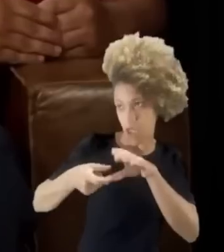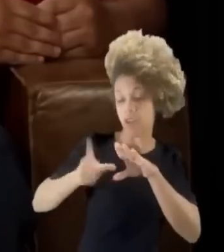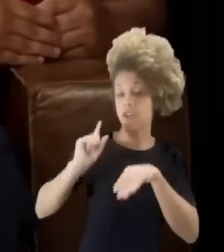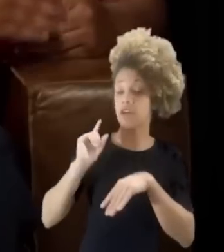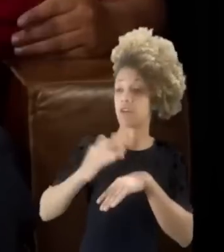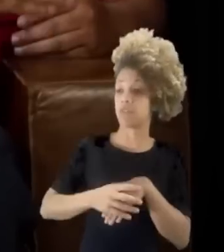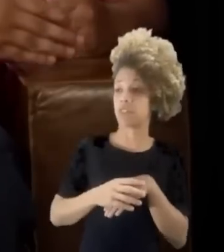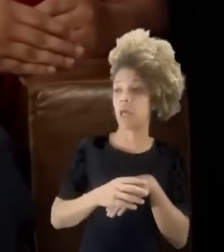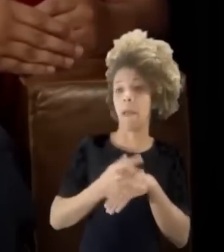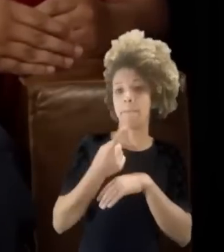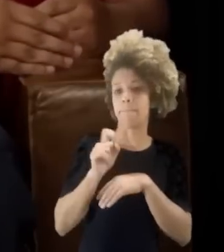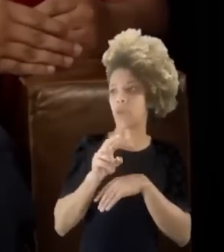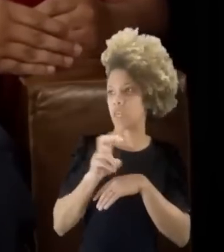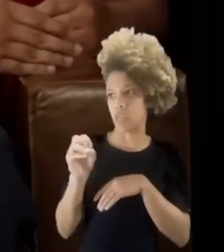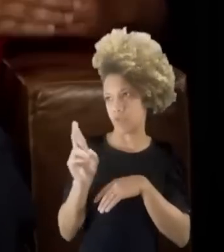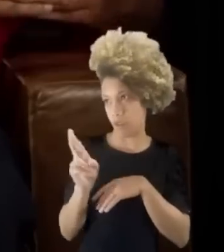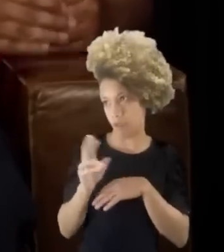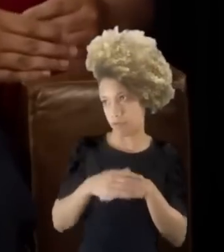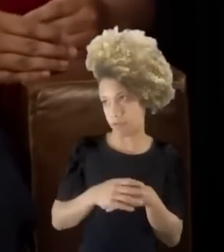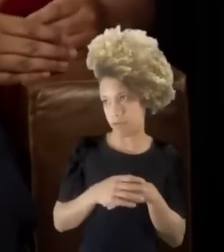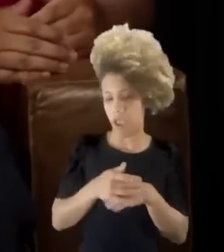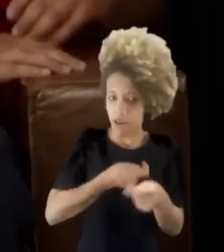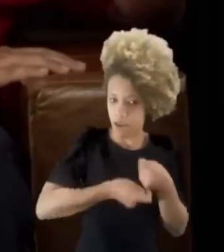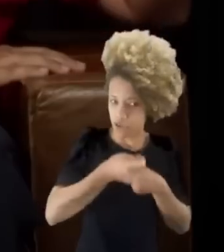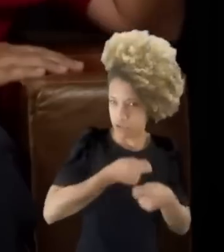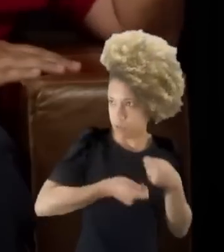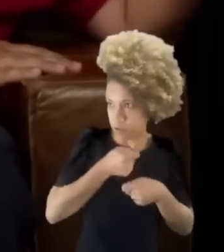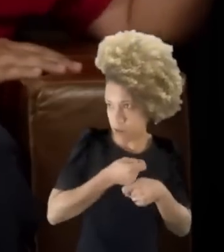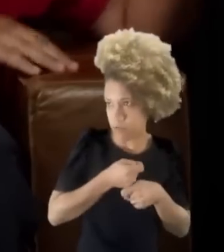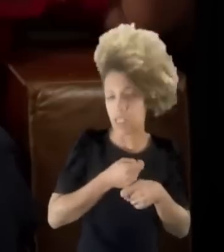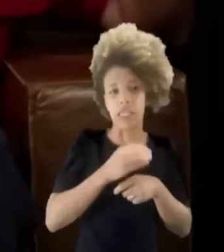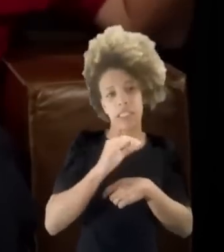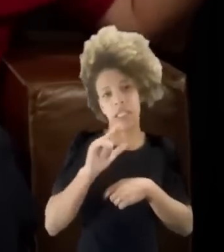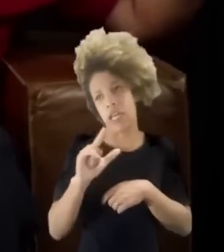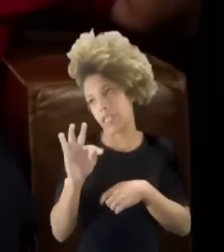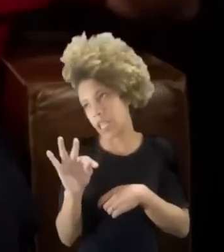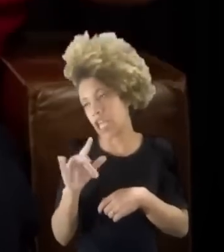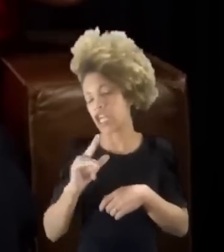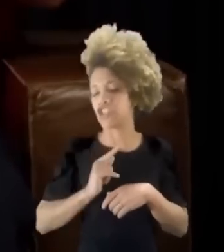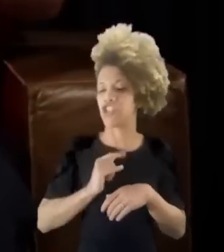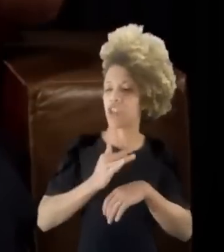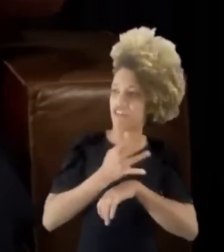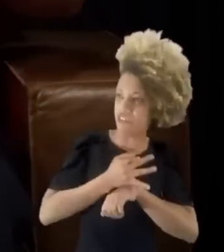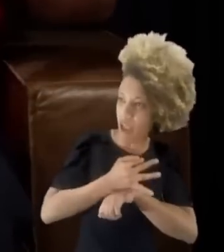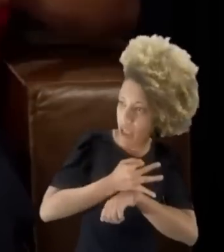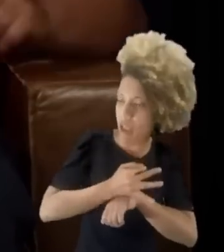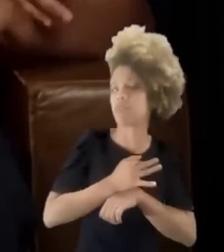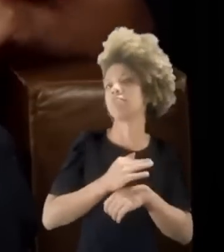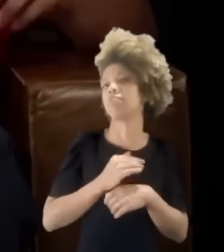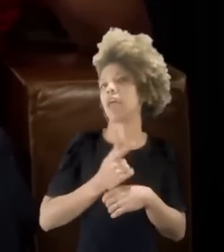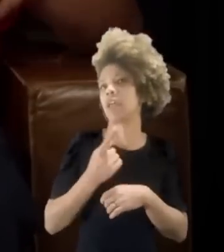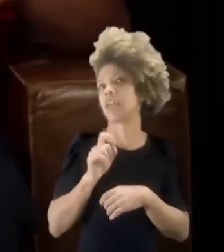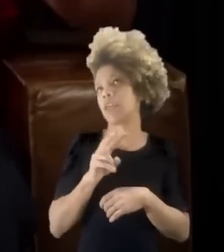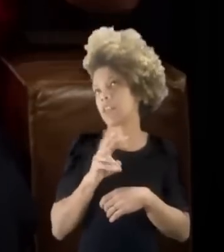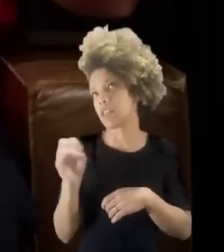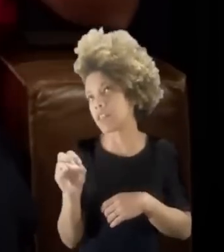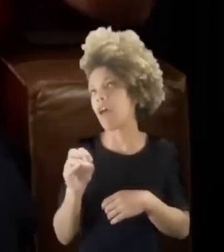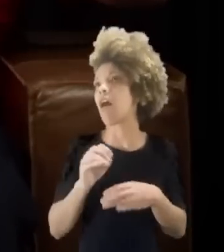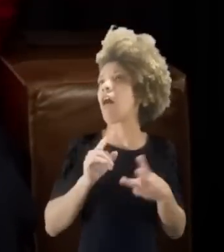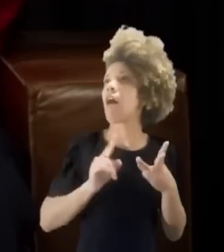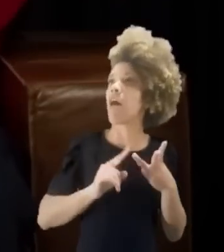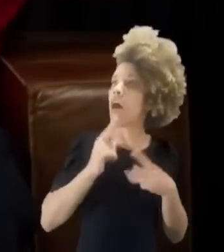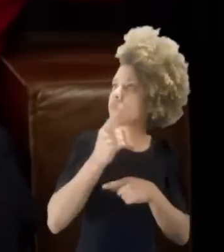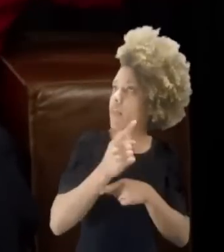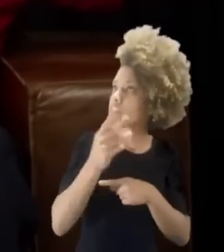passava pela conta dele r$ 1.500 ele é administrava esses brinquedos ele era CLT ele tinha Fé ele ganhava mais do que 1.500 porque ele tinha férias 13º